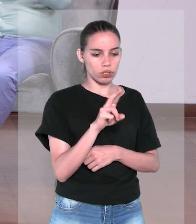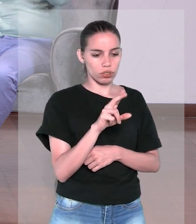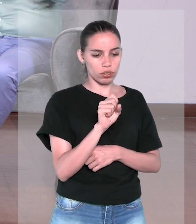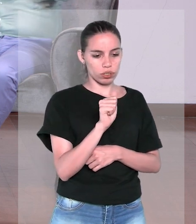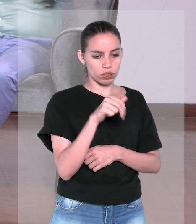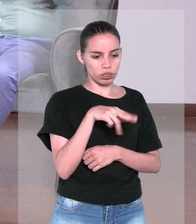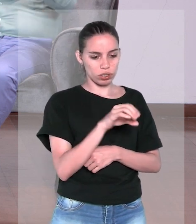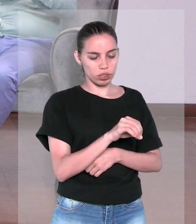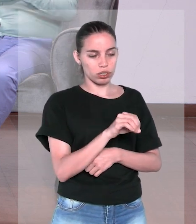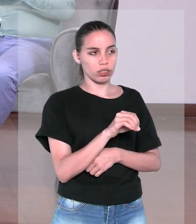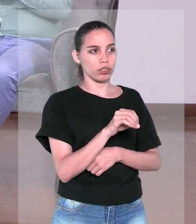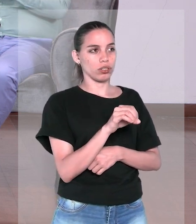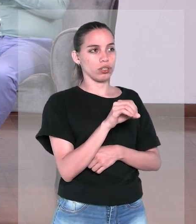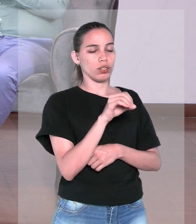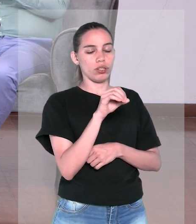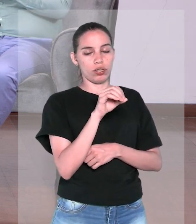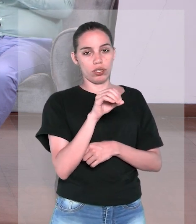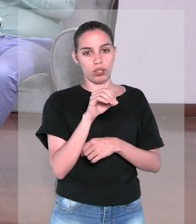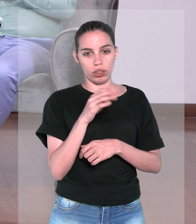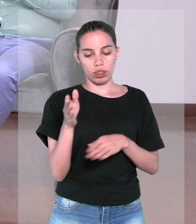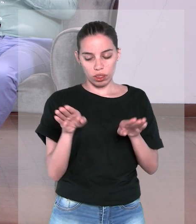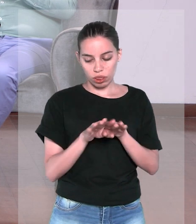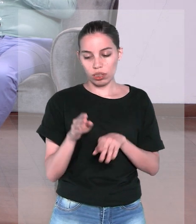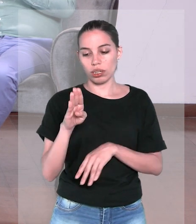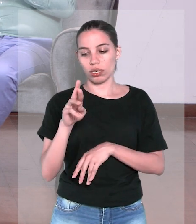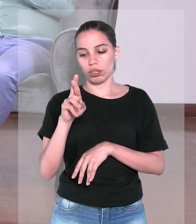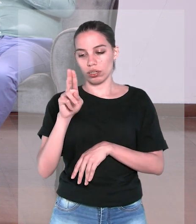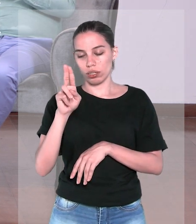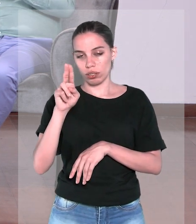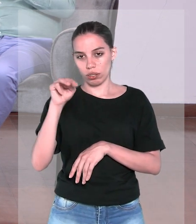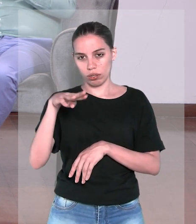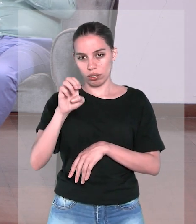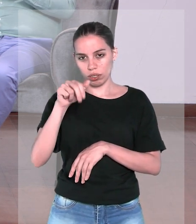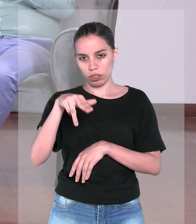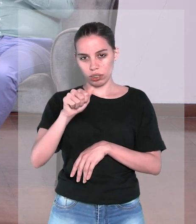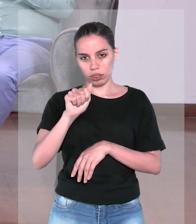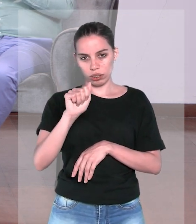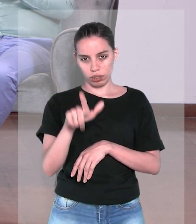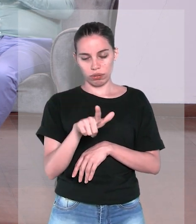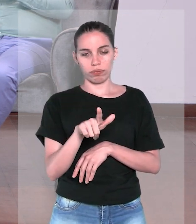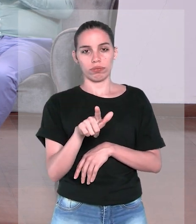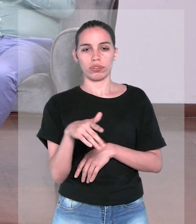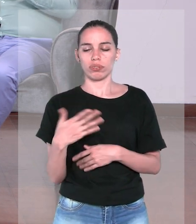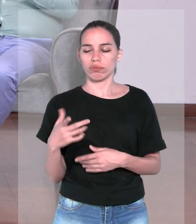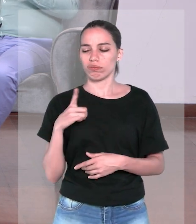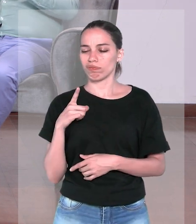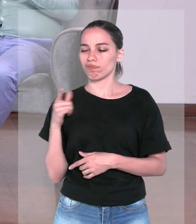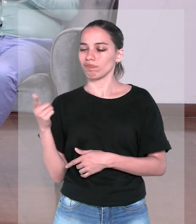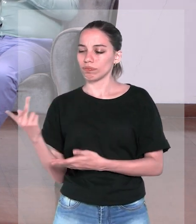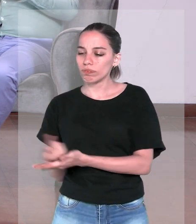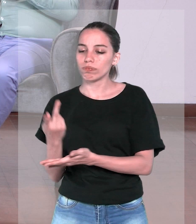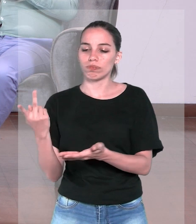Brasil nesses últimos 4 anos? Se você pensar em termos de pesquisa,